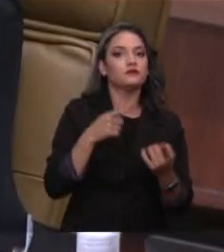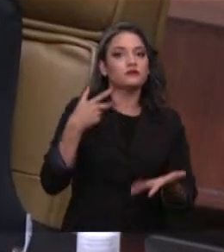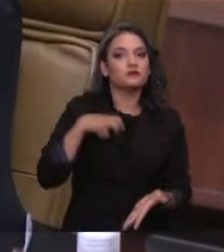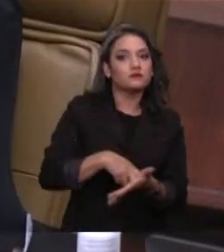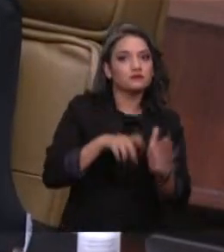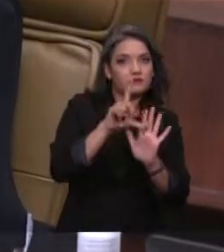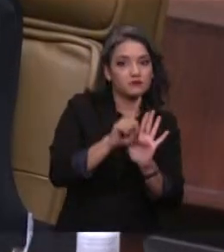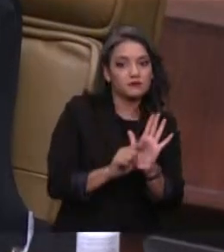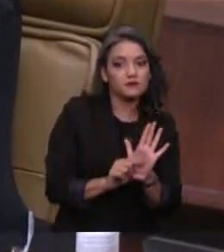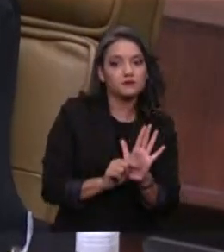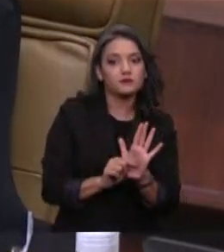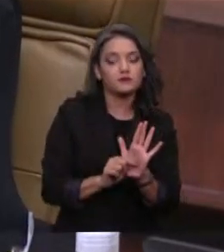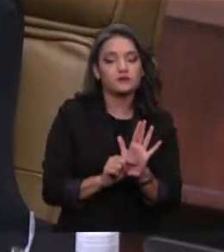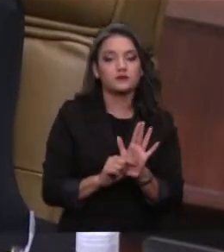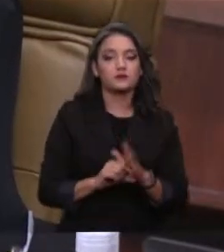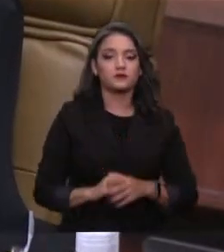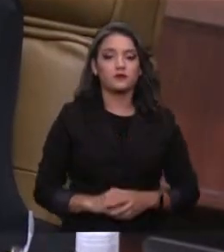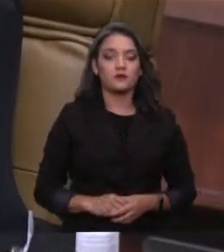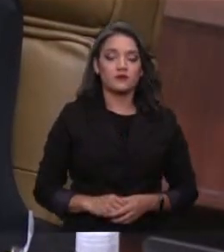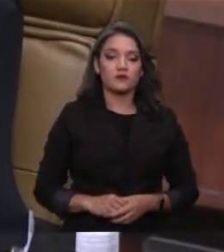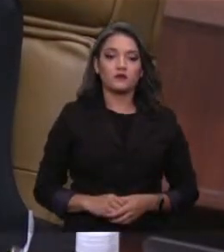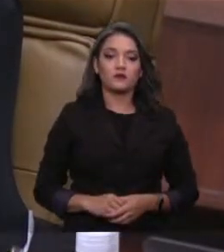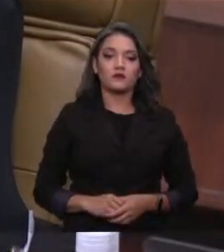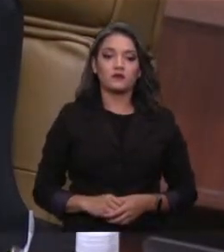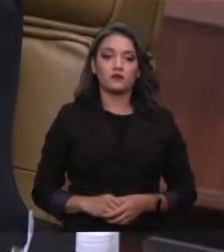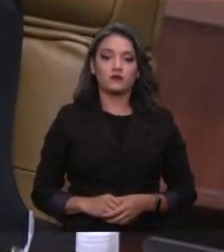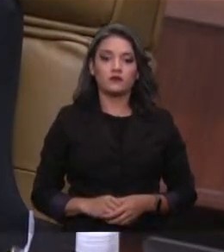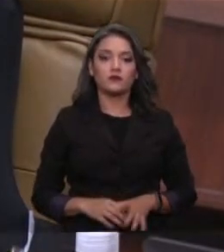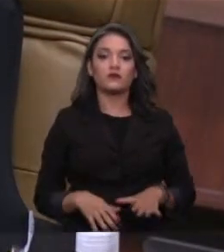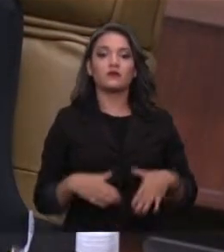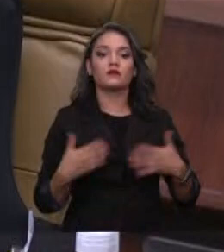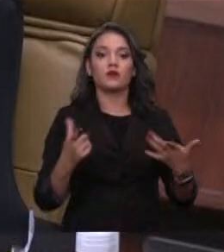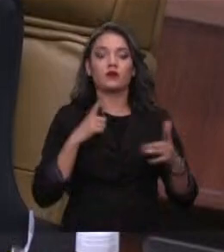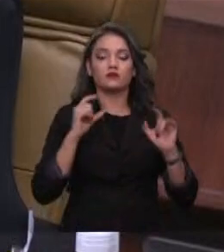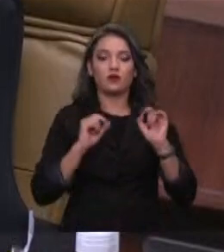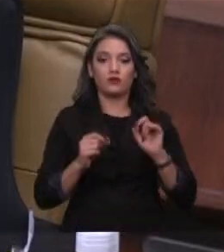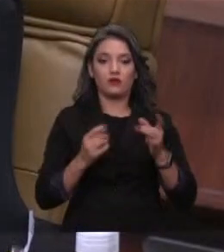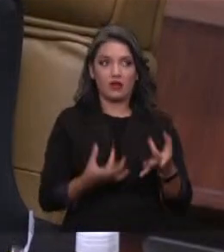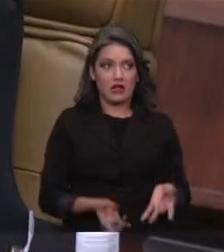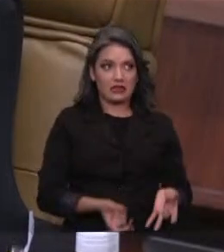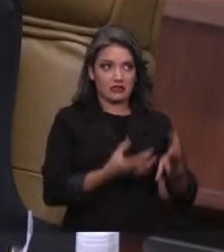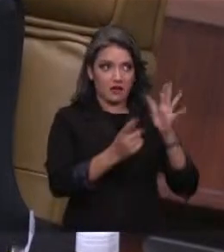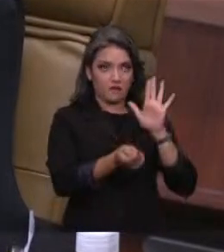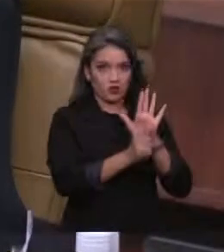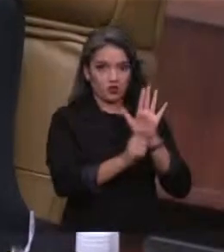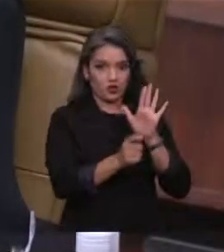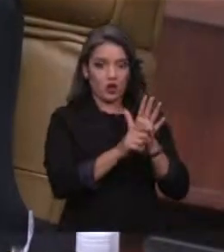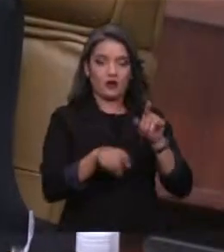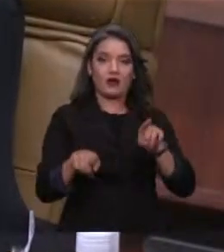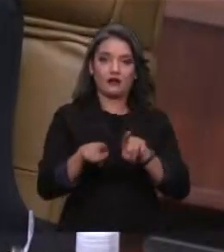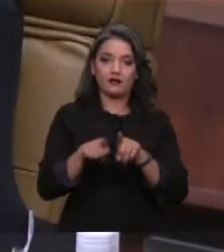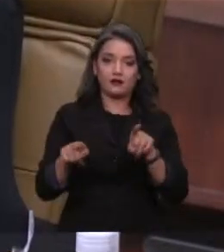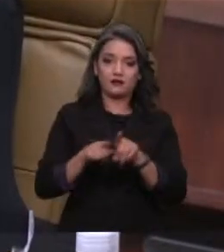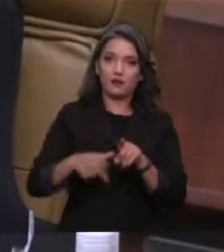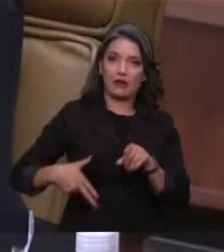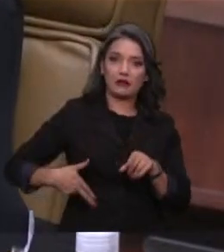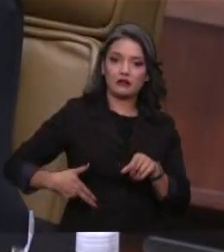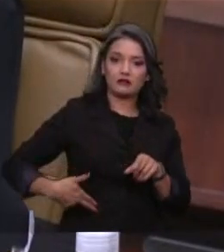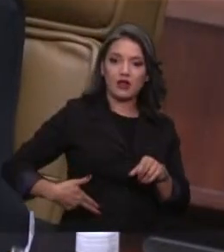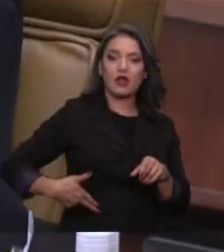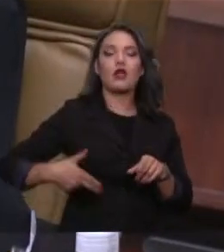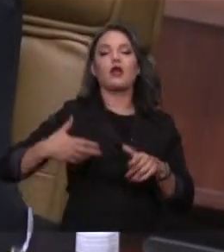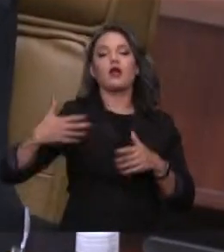pena. No ponto, concurso material entre tráfico de drogas e porte ilegal de arma de